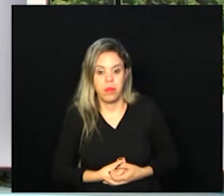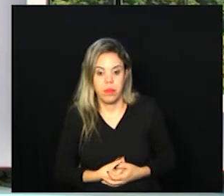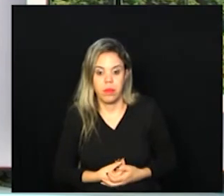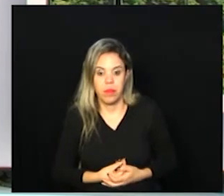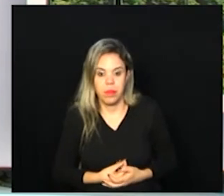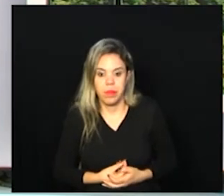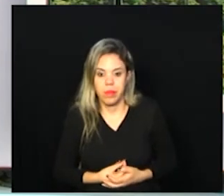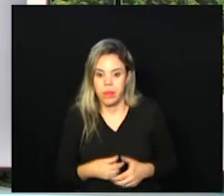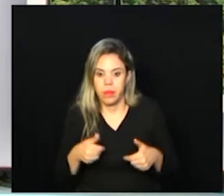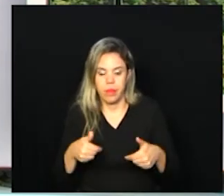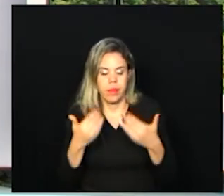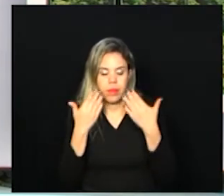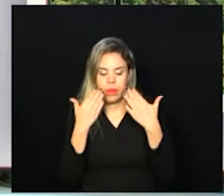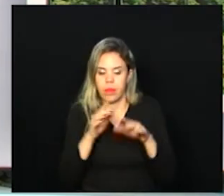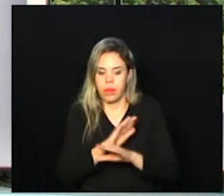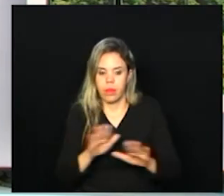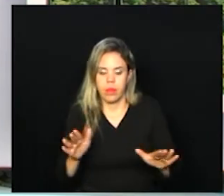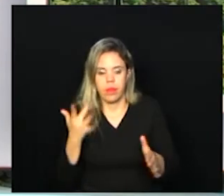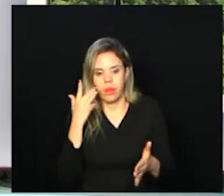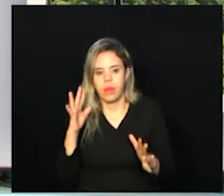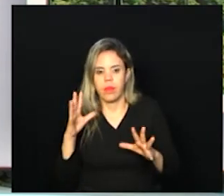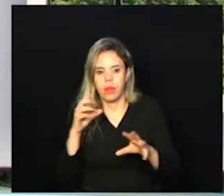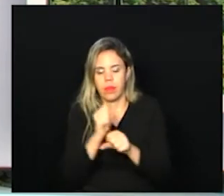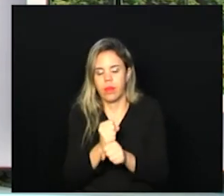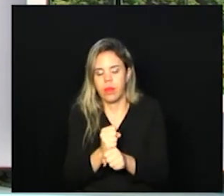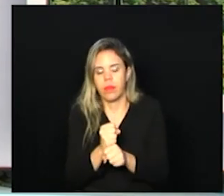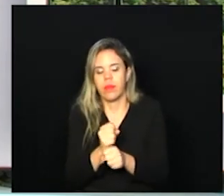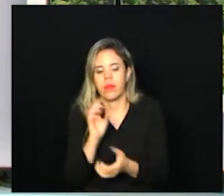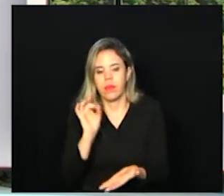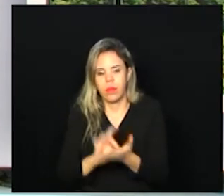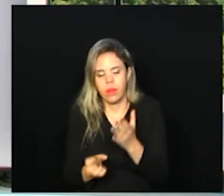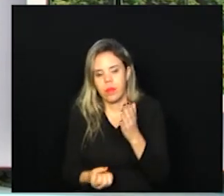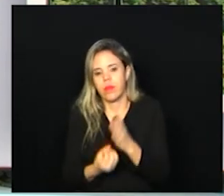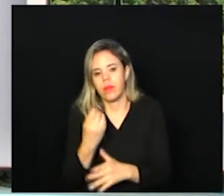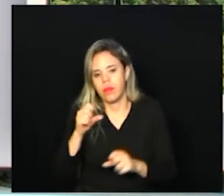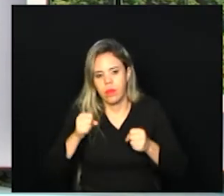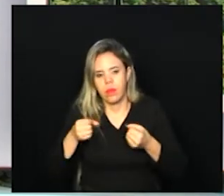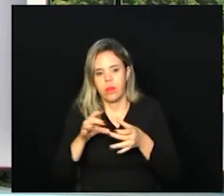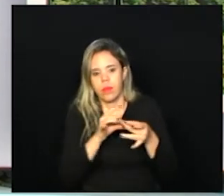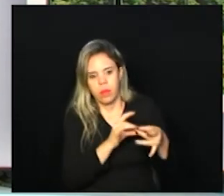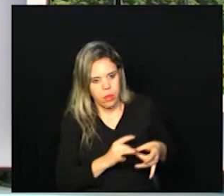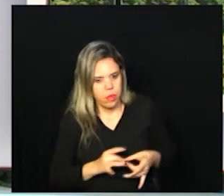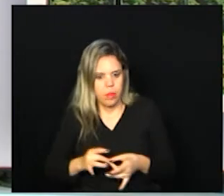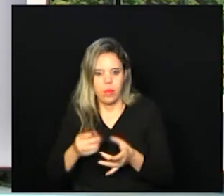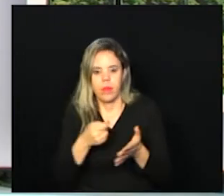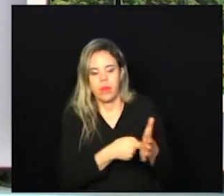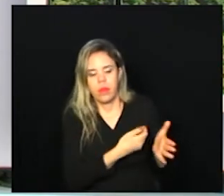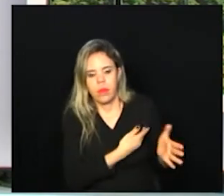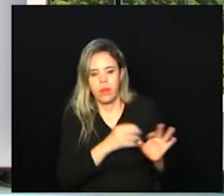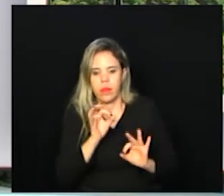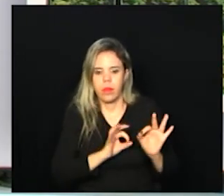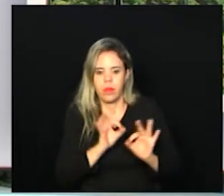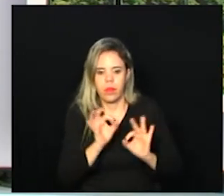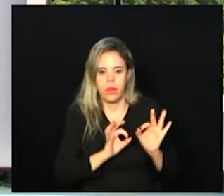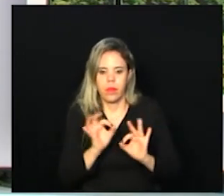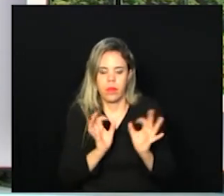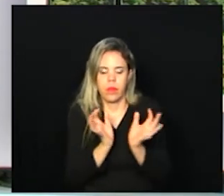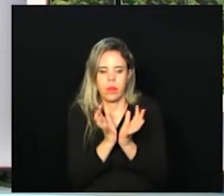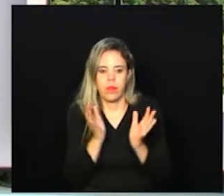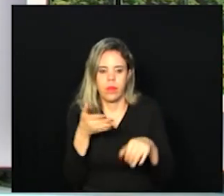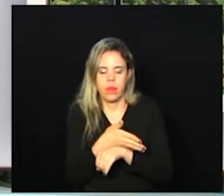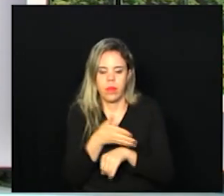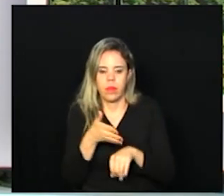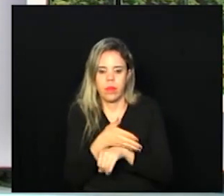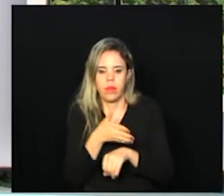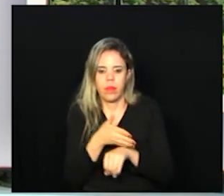que enfrentar isso. Mas eu acho que tudo isso, para se concretizar, é o fortalecimento político, organizativo, de